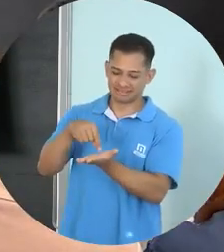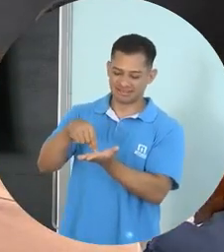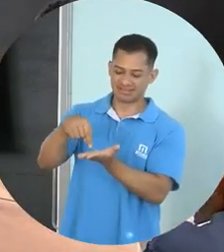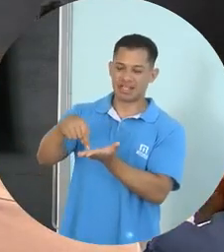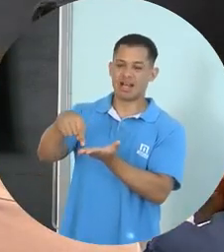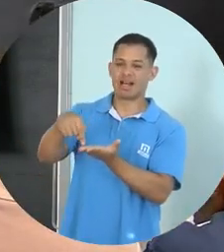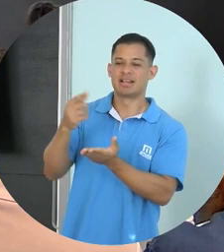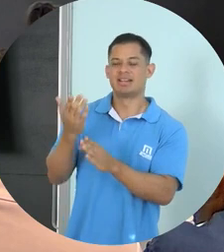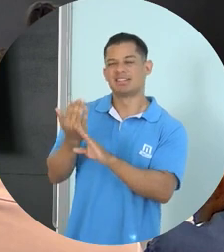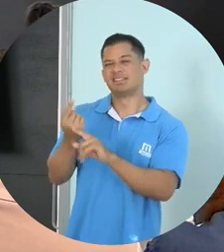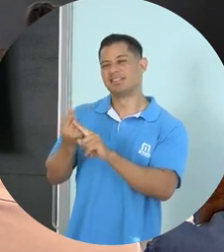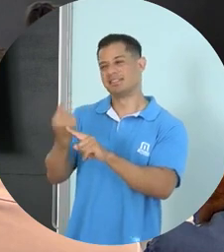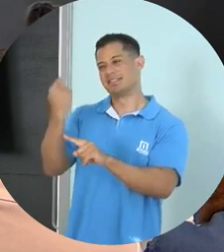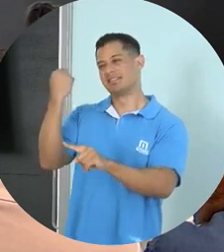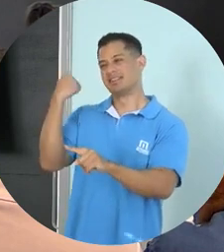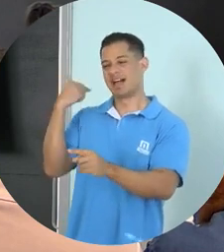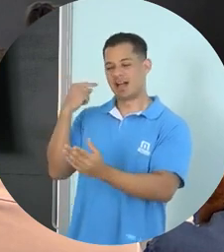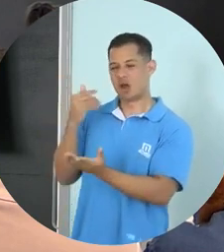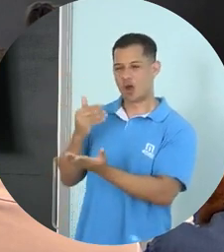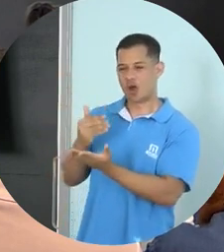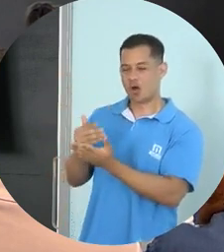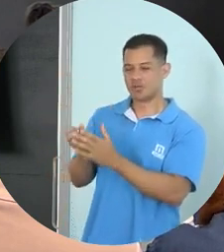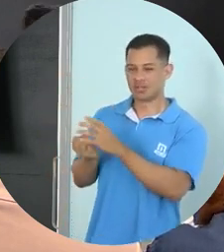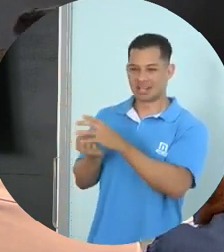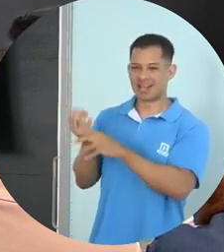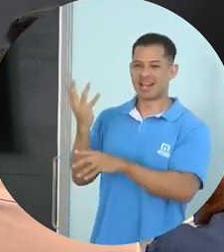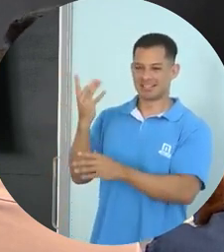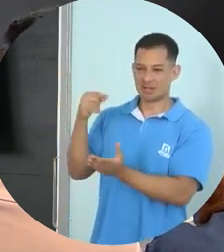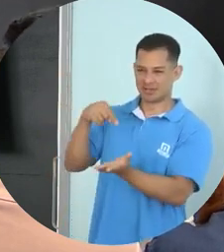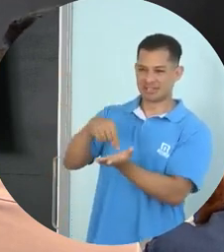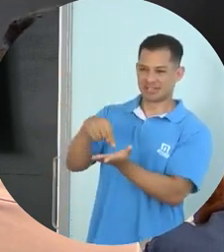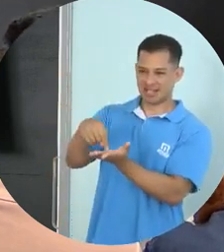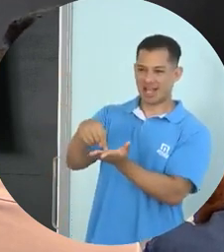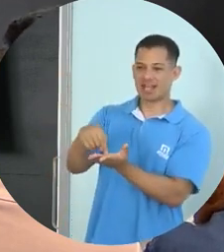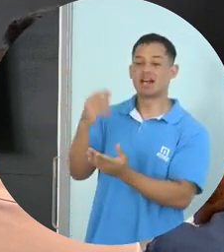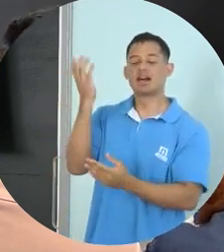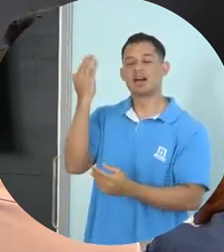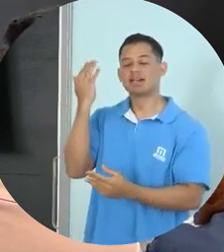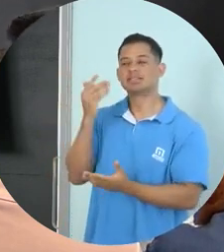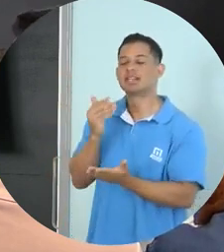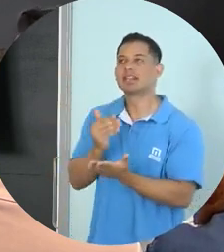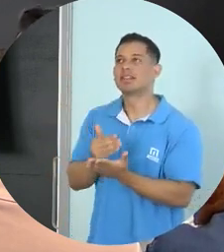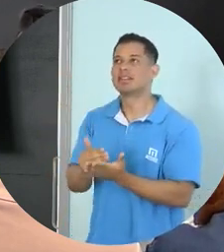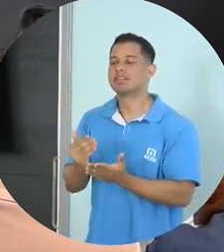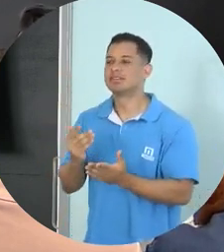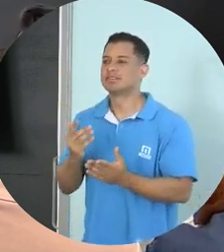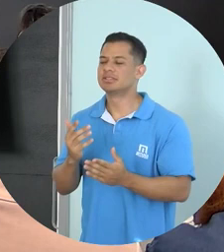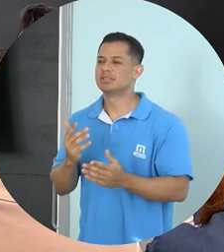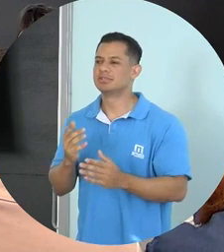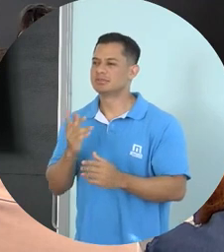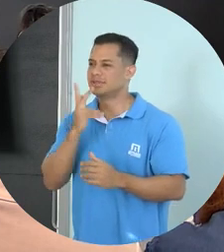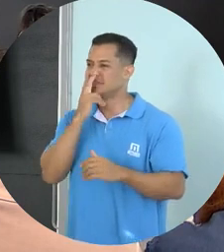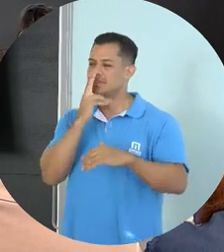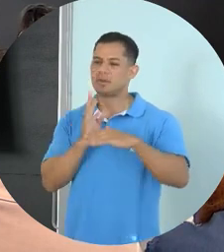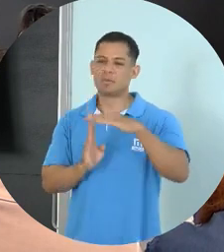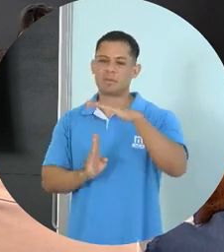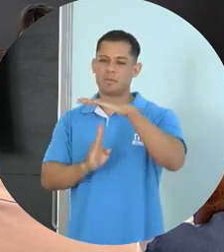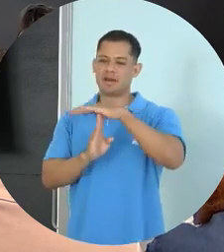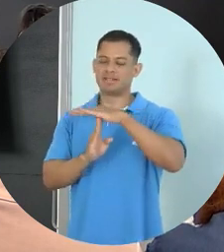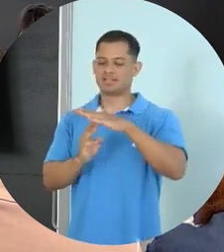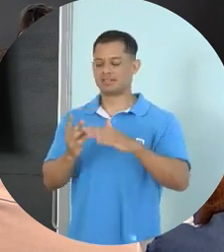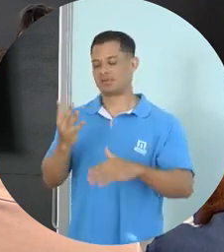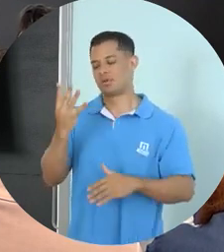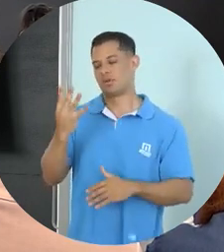do seu nascimento, no início se trabalhava no máximo com